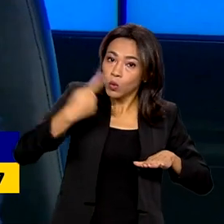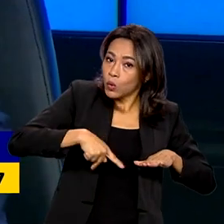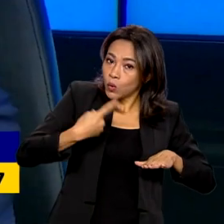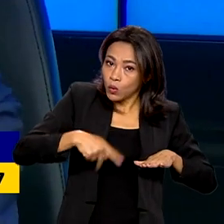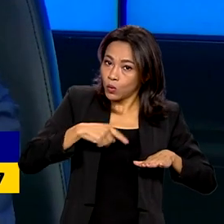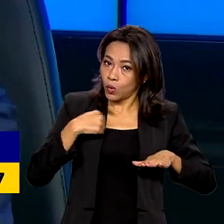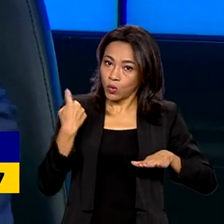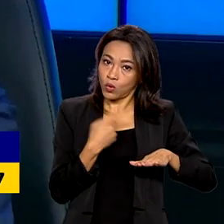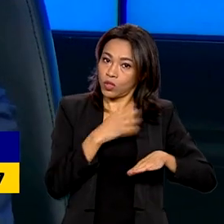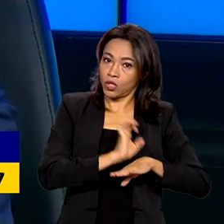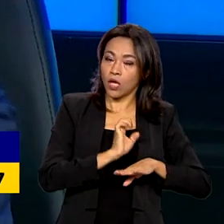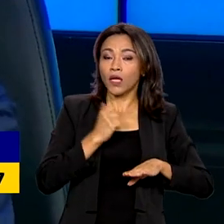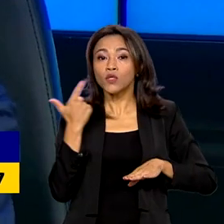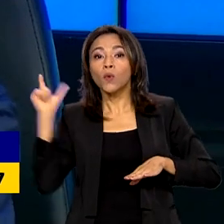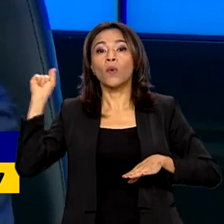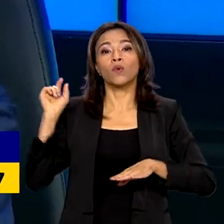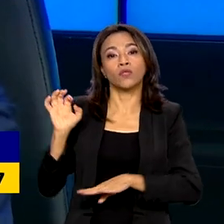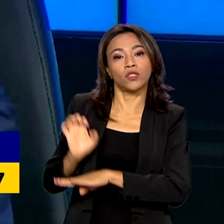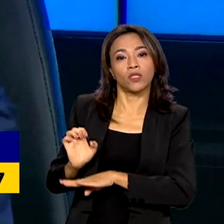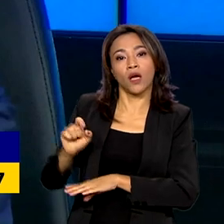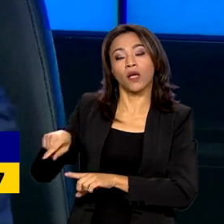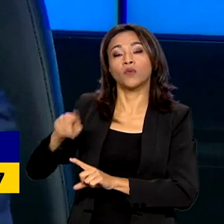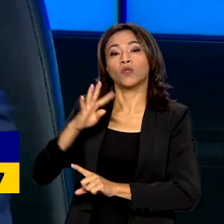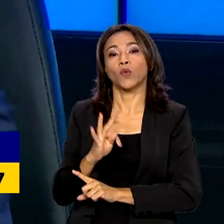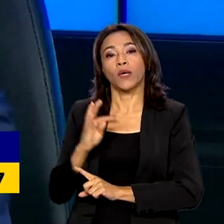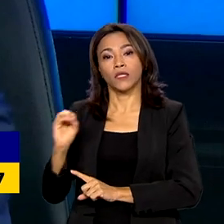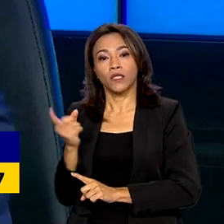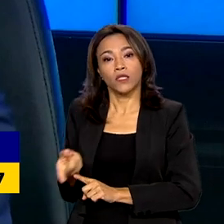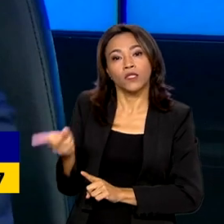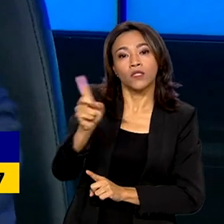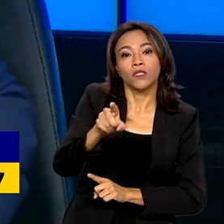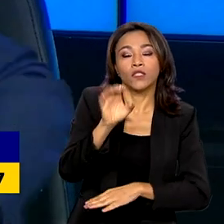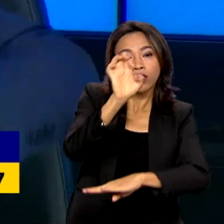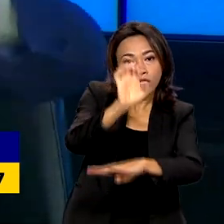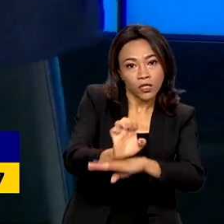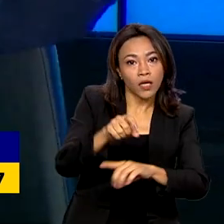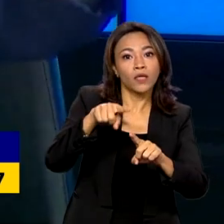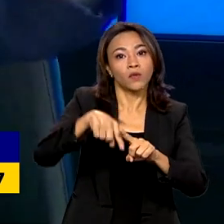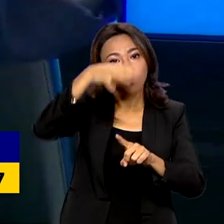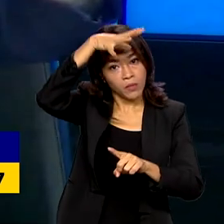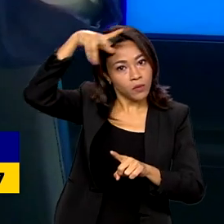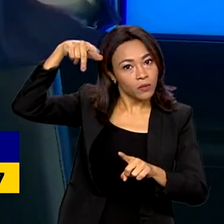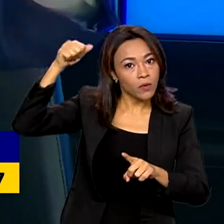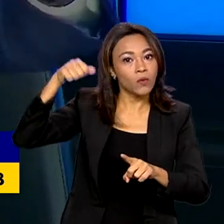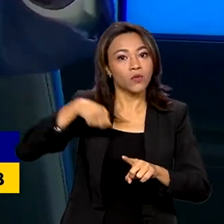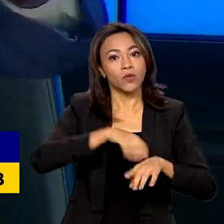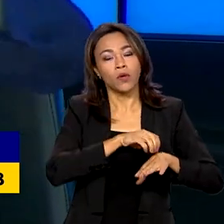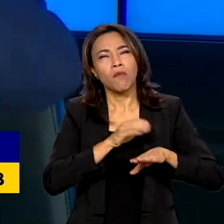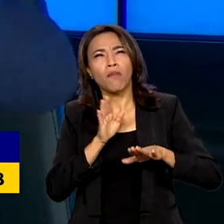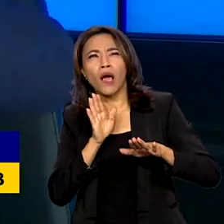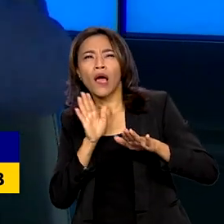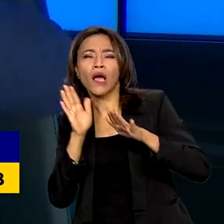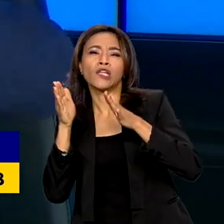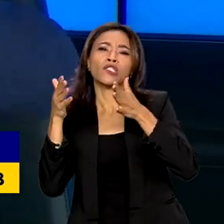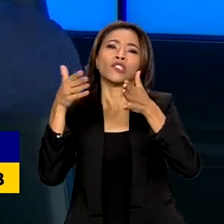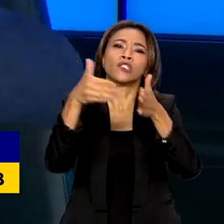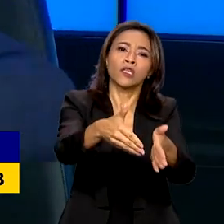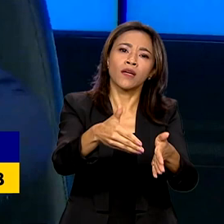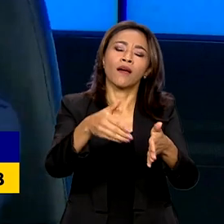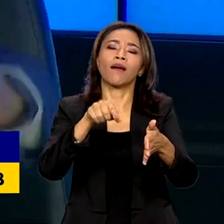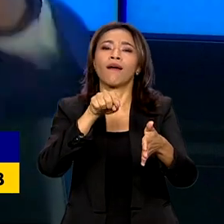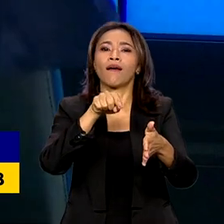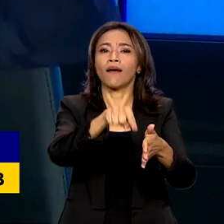São pessoas que vêm os estados do Tocantins do Estado do Mato Grosso mas desconto para chegar até Como disse